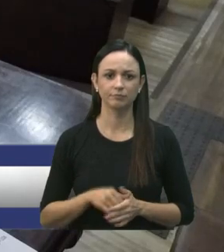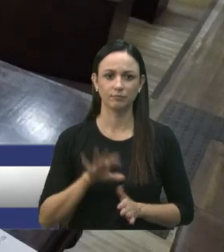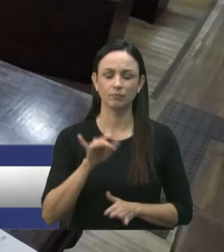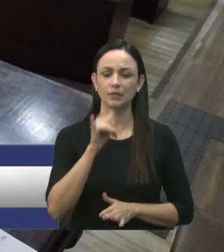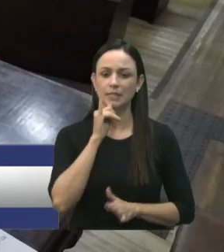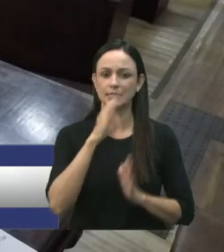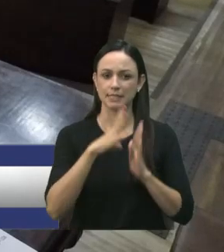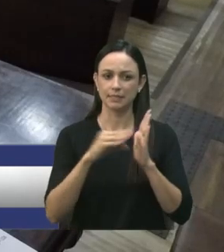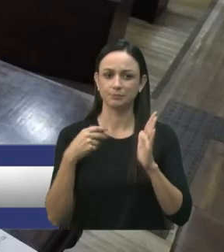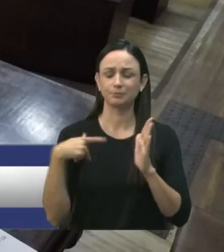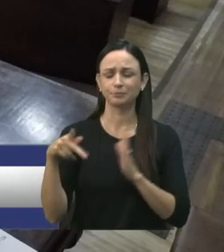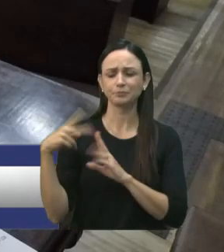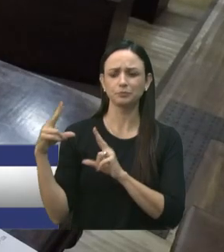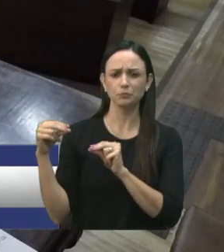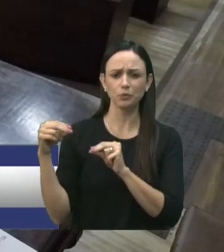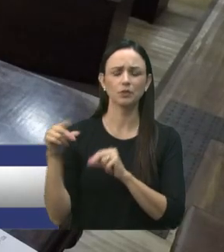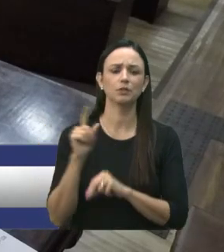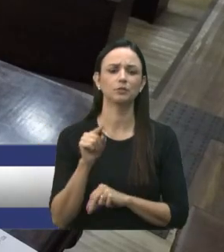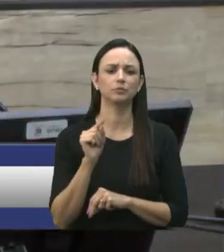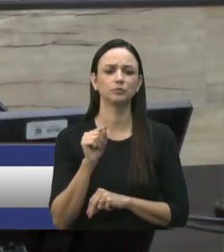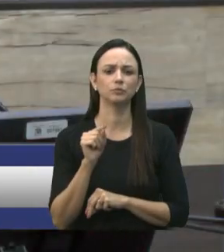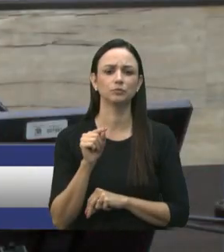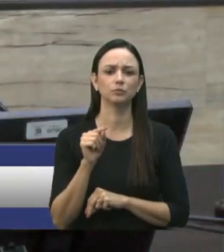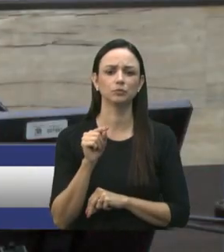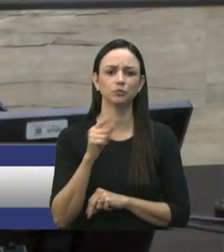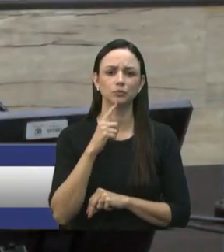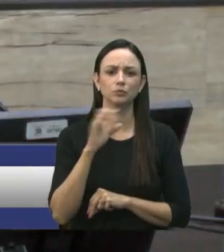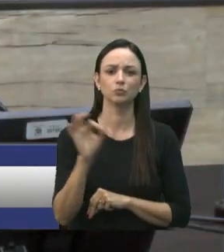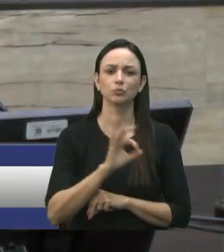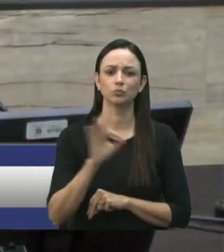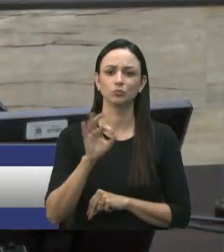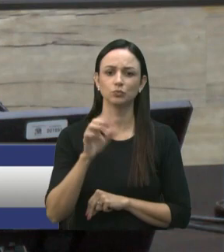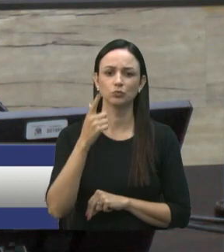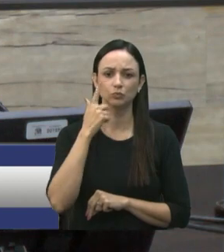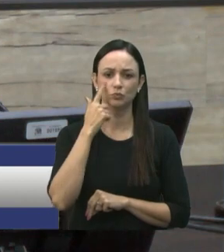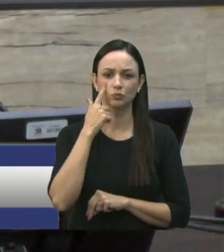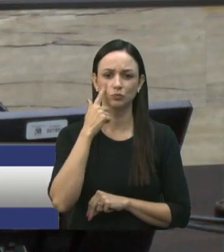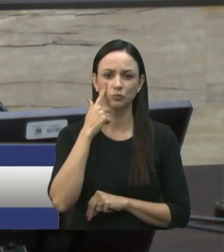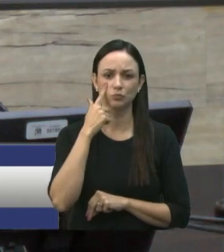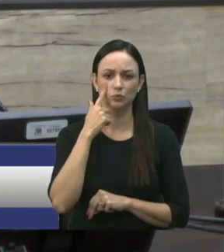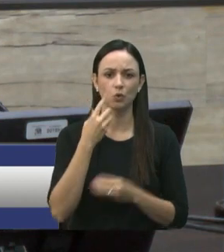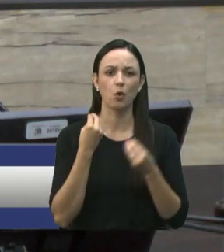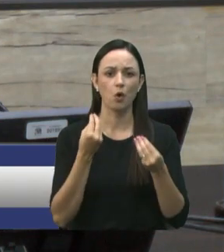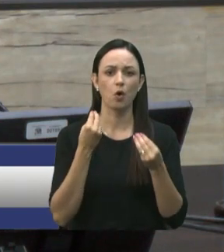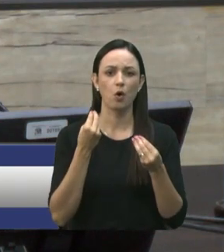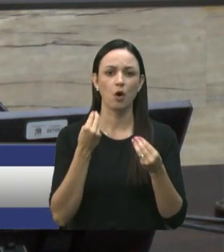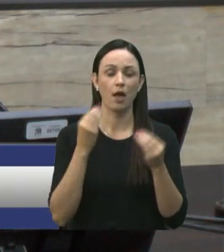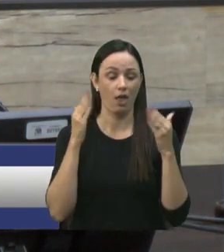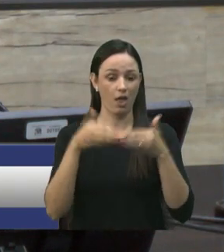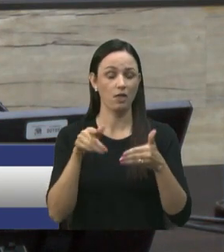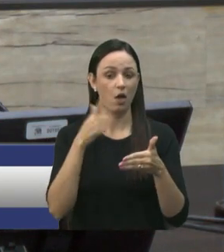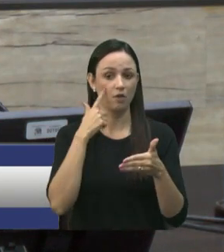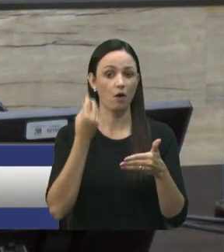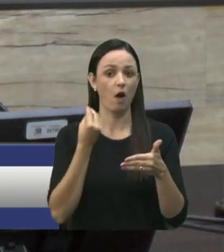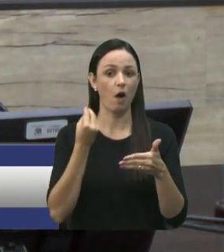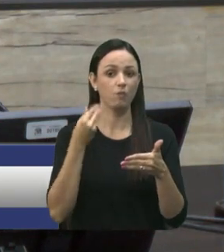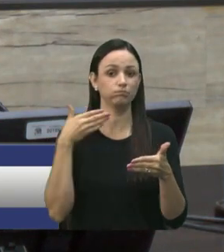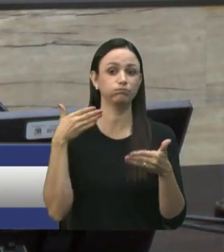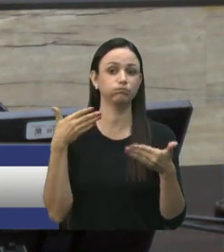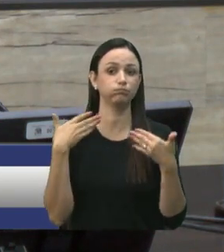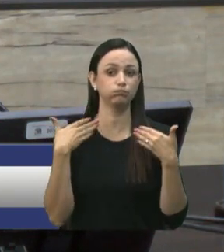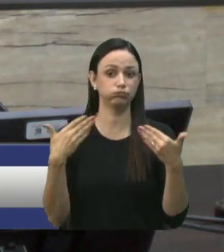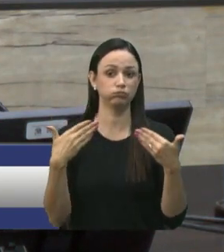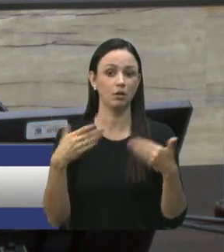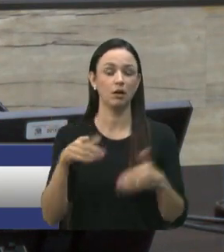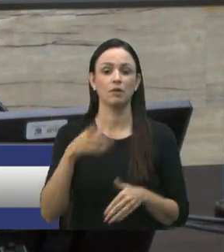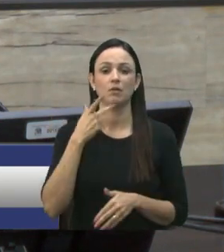dentro do que a gente estava conversando um pouquinho, quanto fica percentualmente, para vocês verem como é o impacto em relação a isso, né? De quanto que por